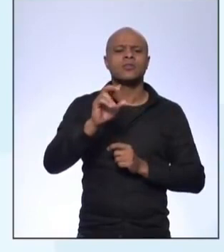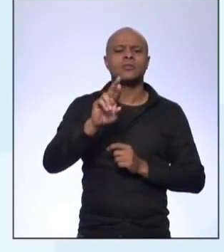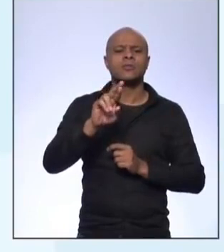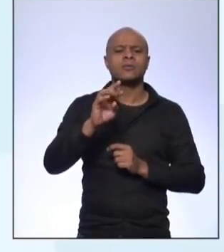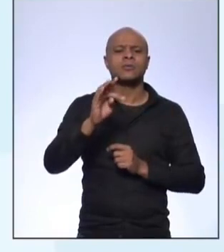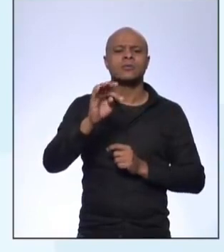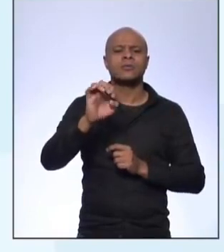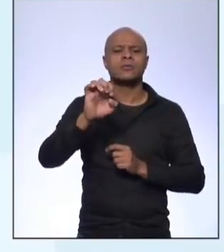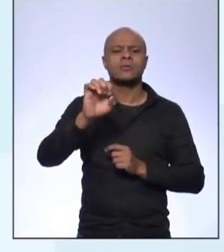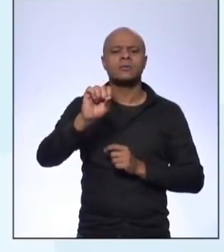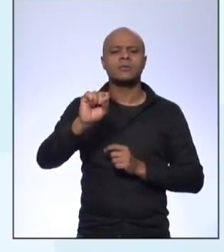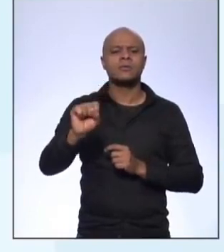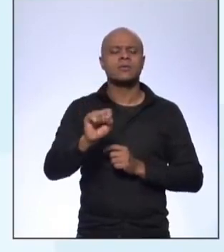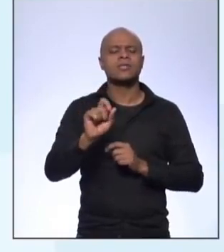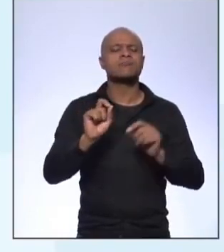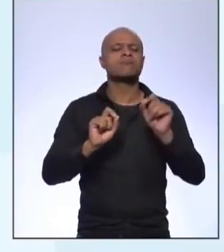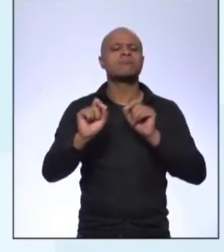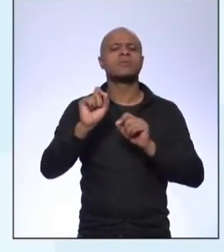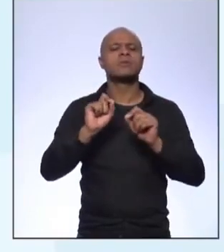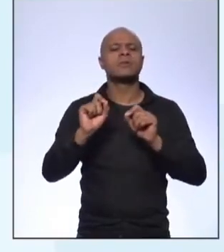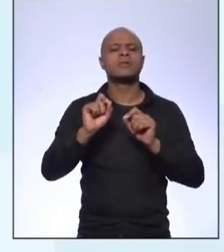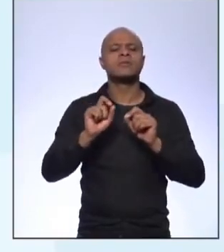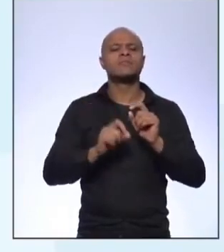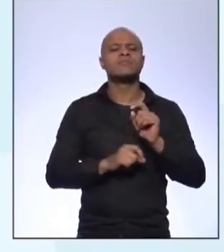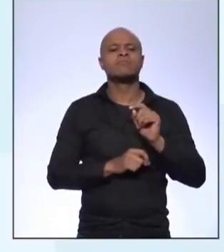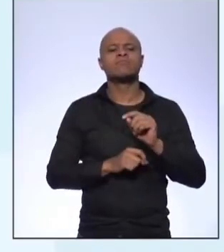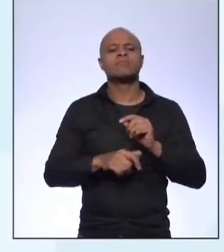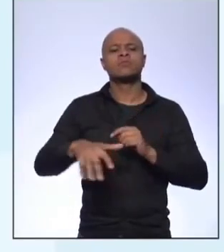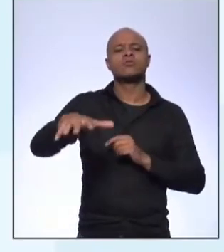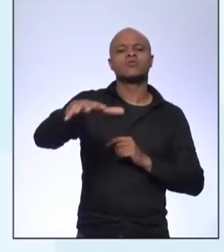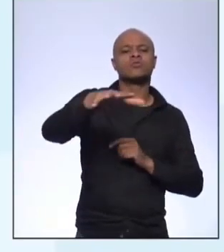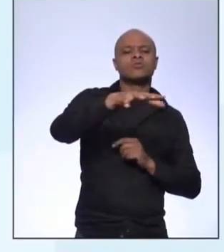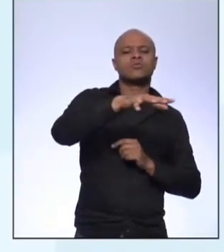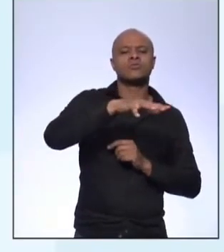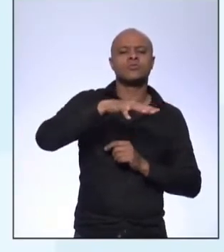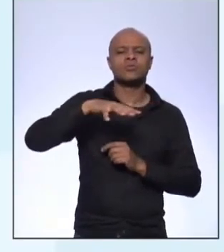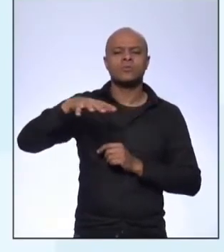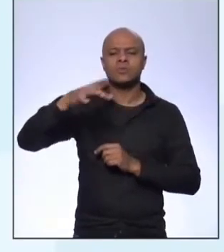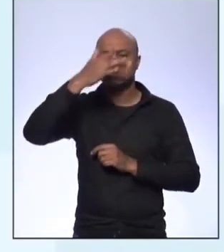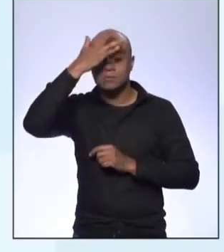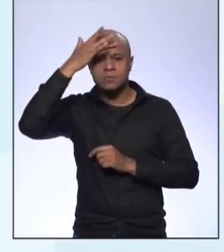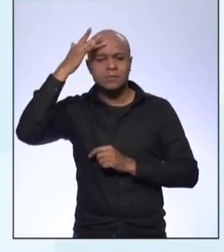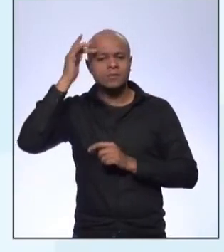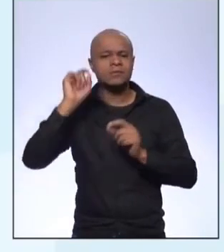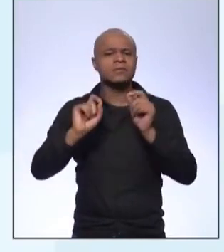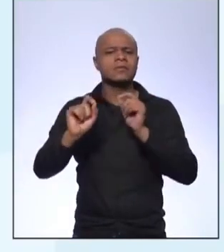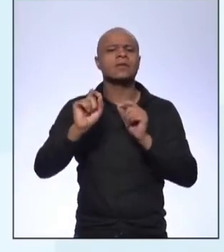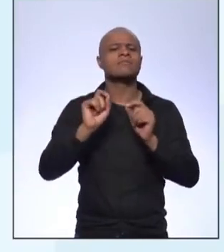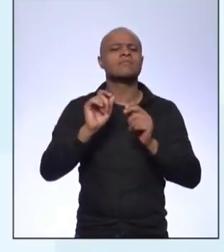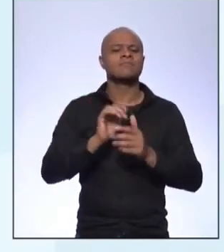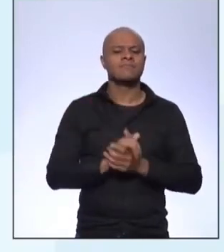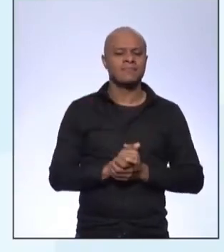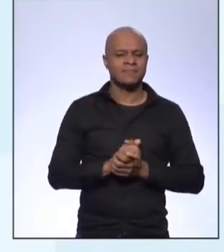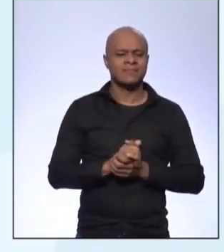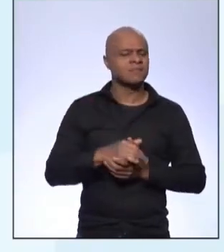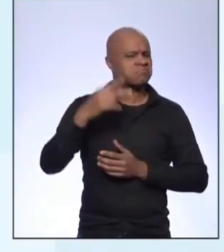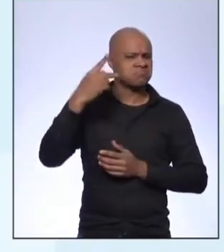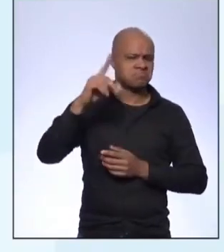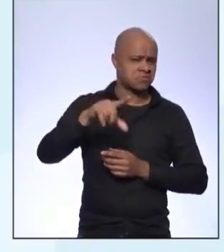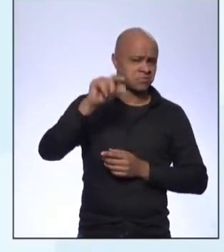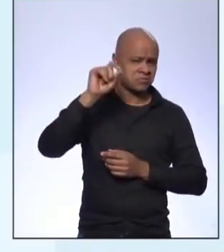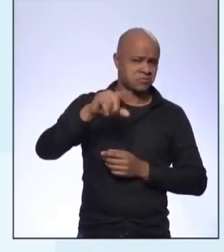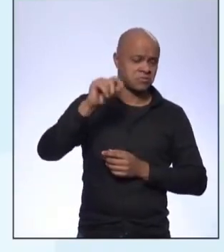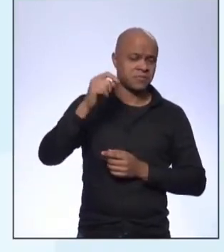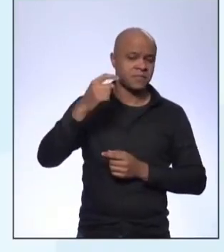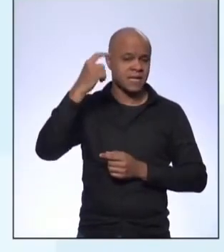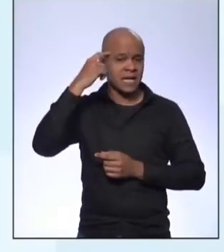espanhol, né? Quem seria Hernán Cortés entre as figuras representadas? Então, cria sua hipótese. Eu acho que o Hernán Cortés